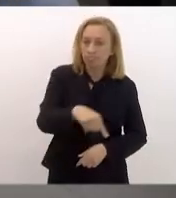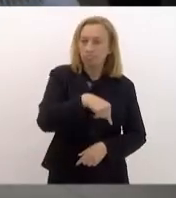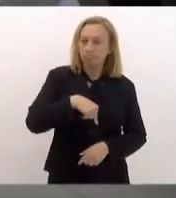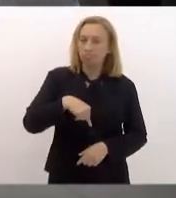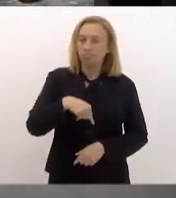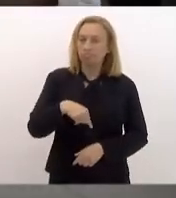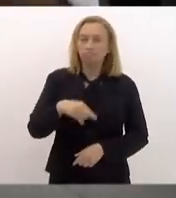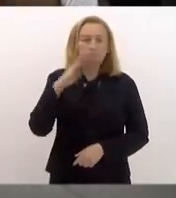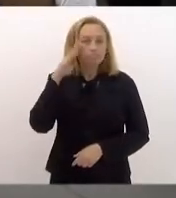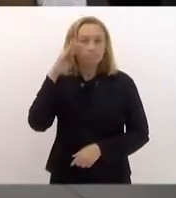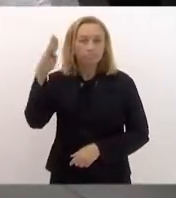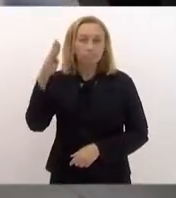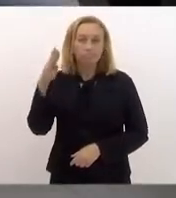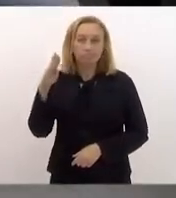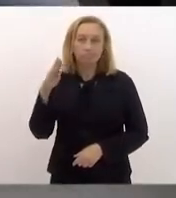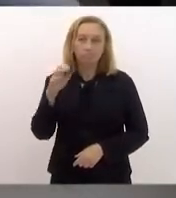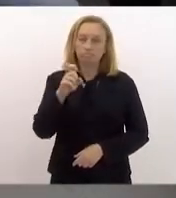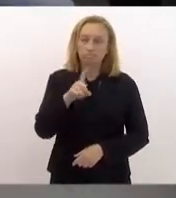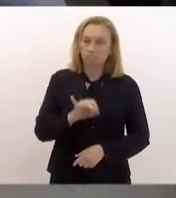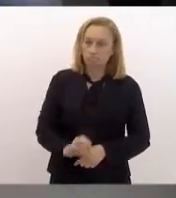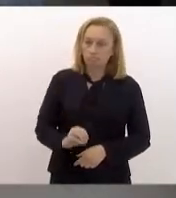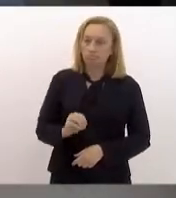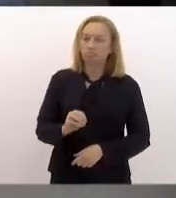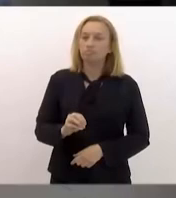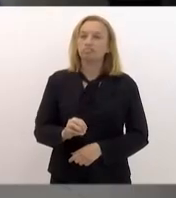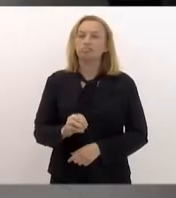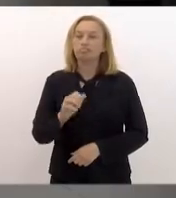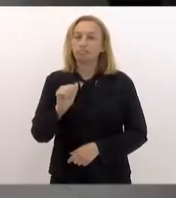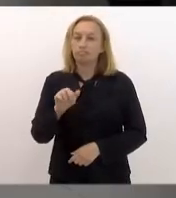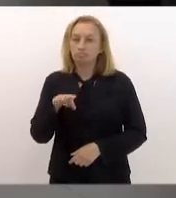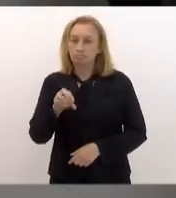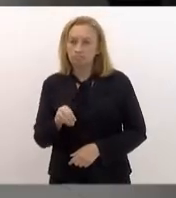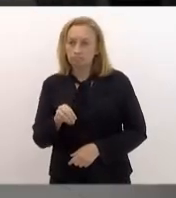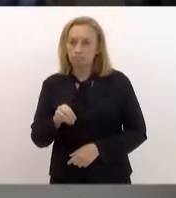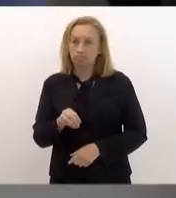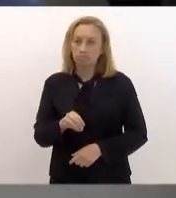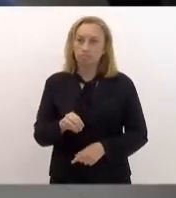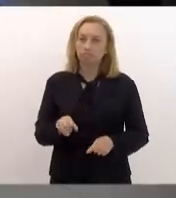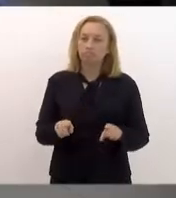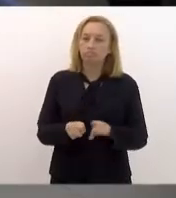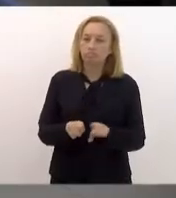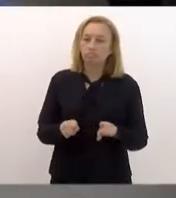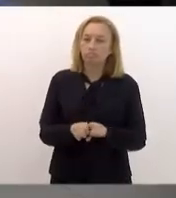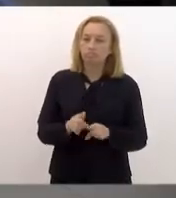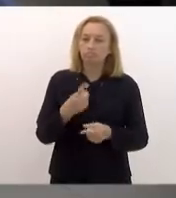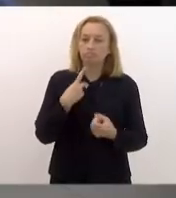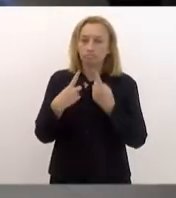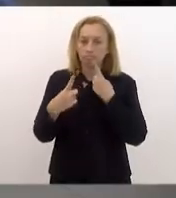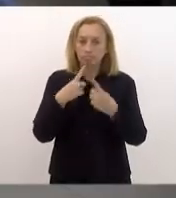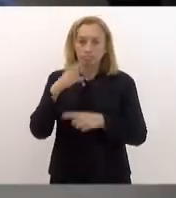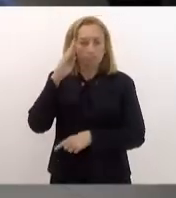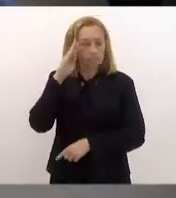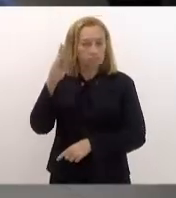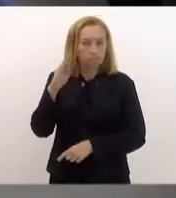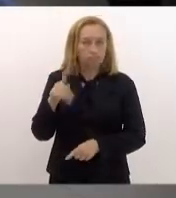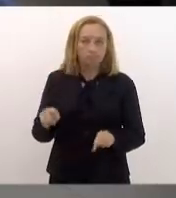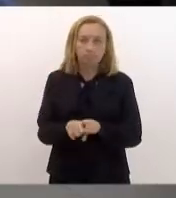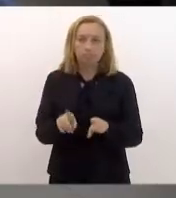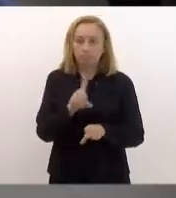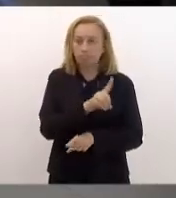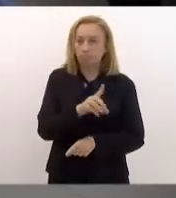dos principais eixos, onde está o arco metropolitano e as principais rodovias, e também os